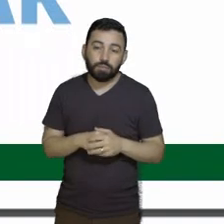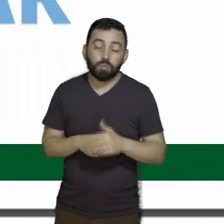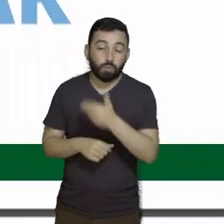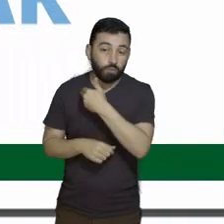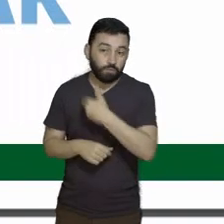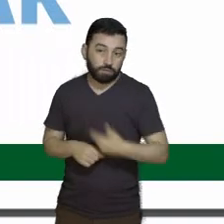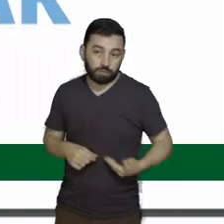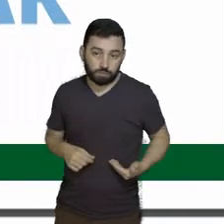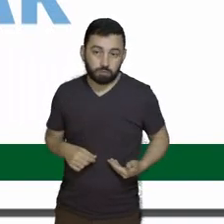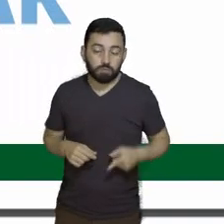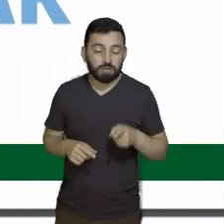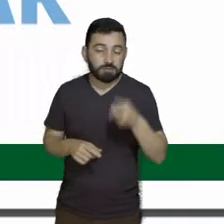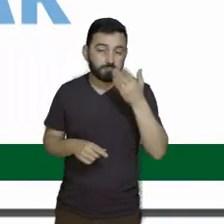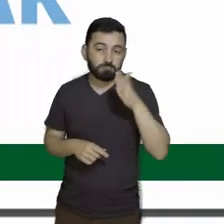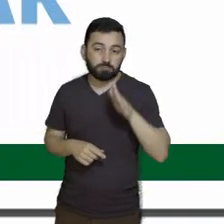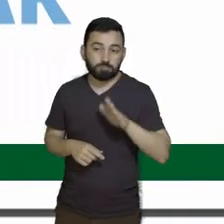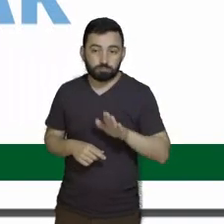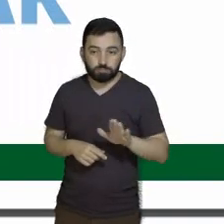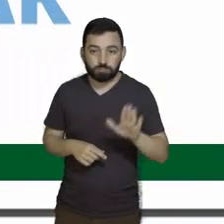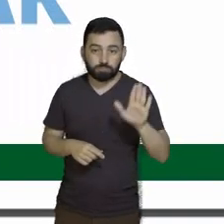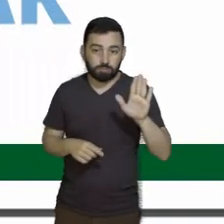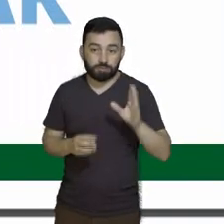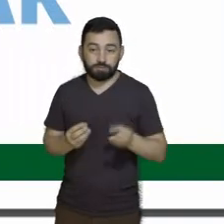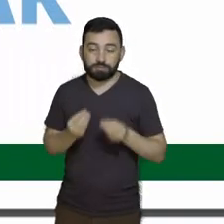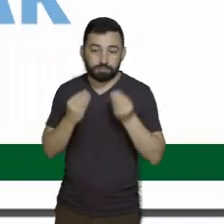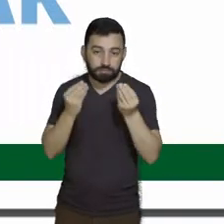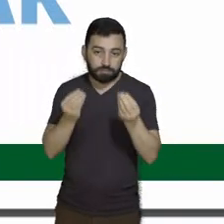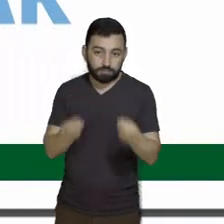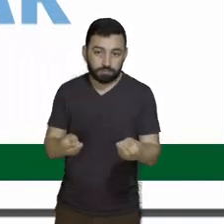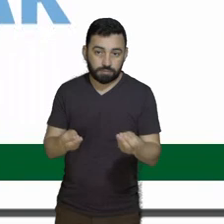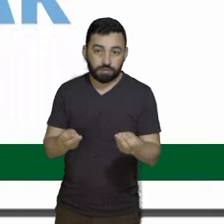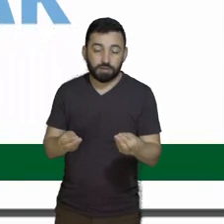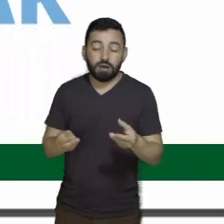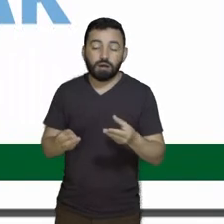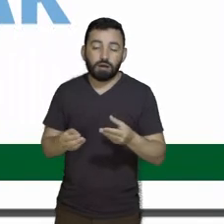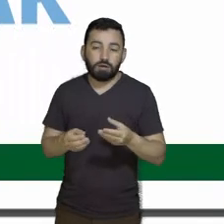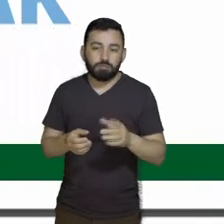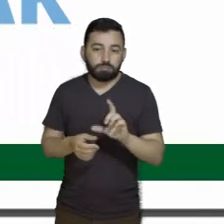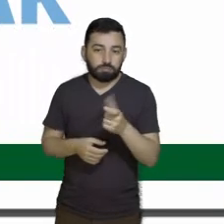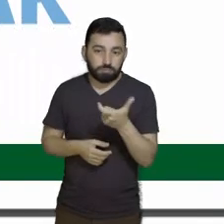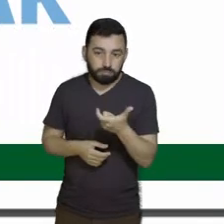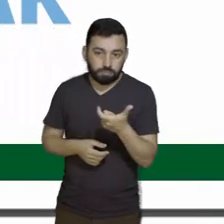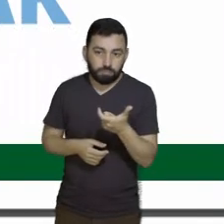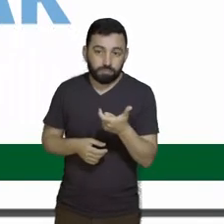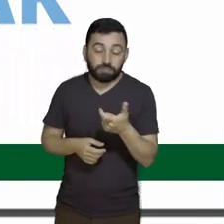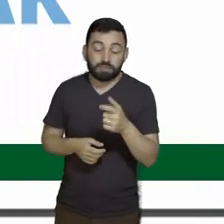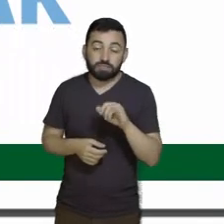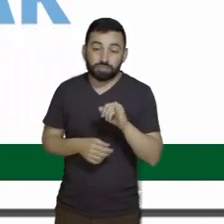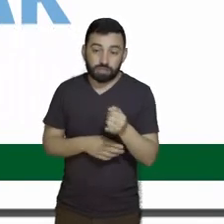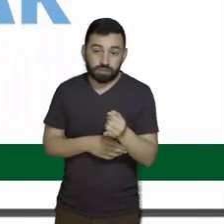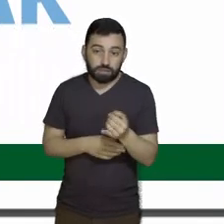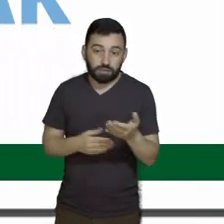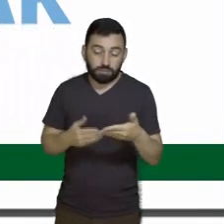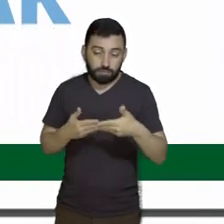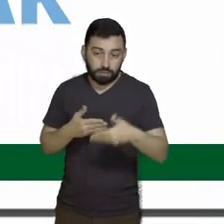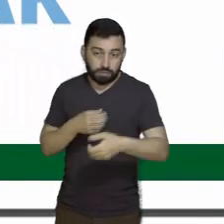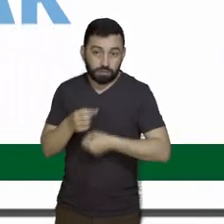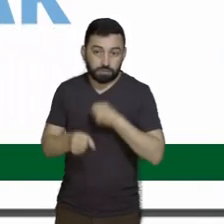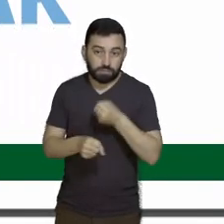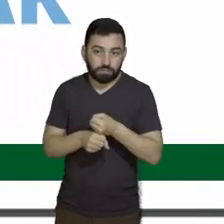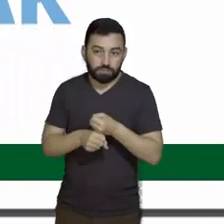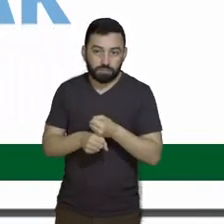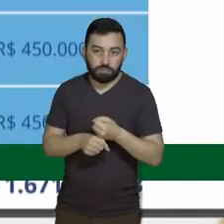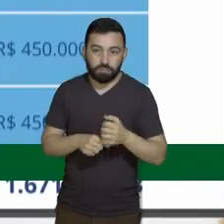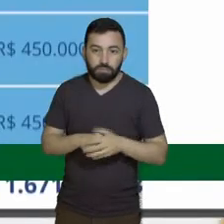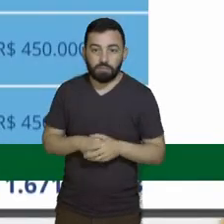governador se comprometeu a nos entregar a habilitação a partir de janeiro do ano que vem.